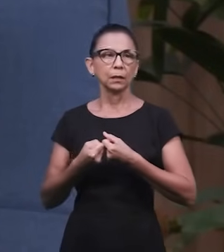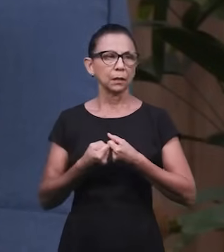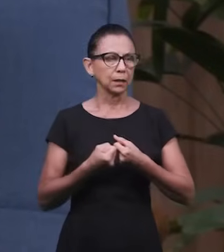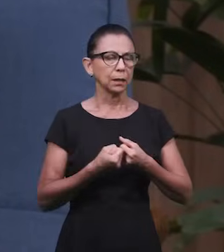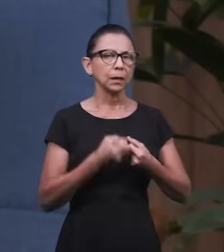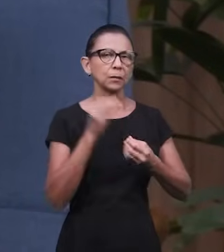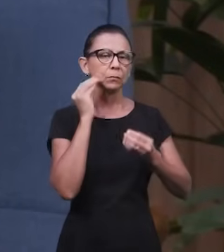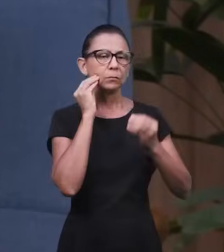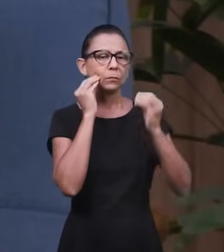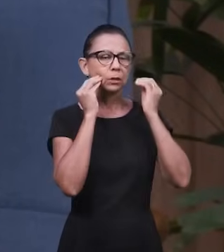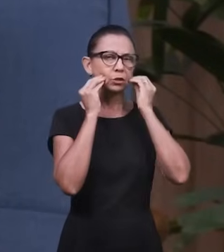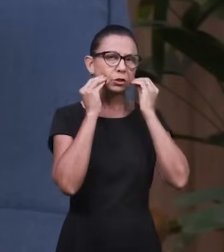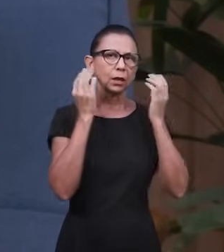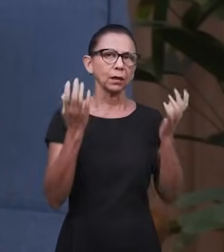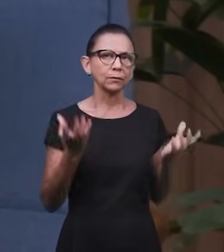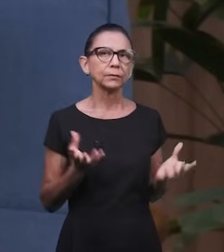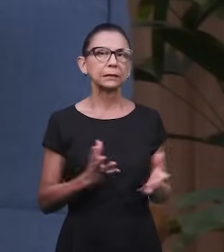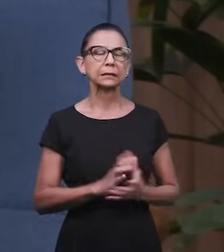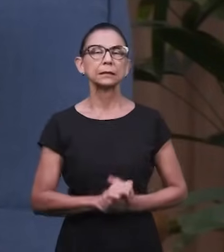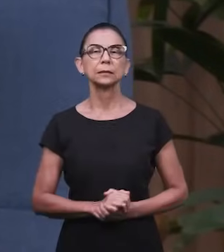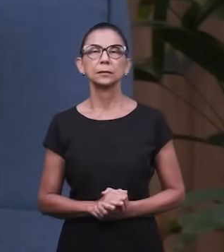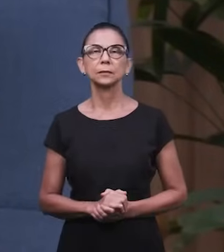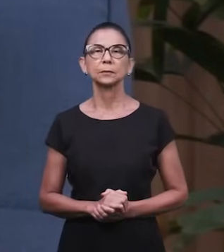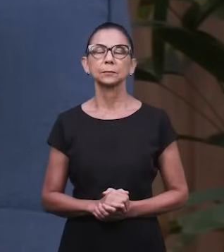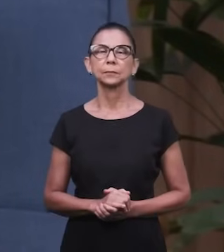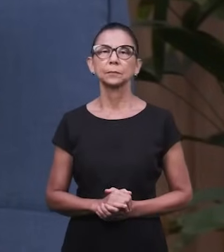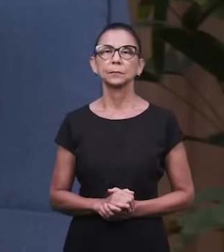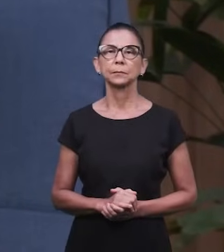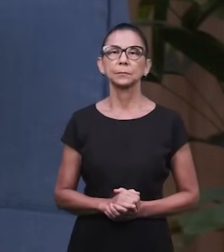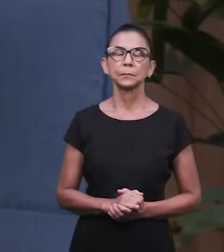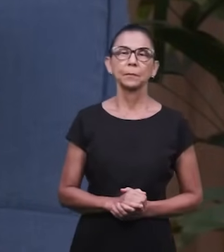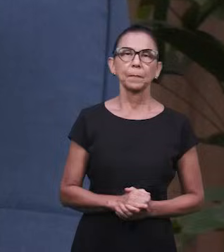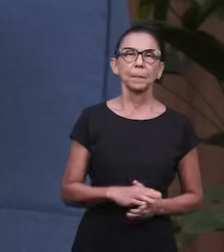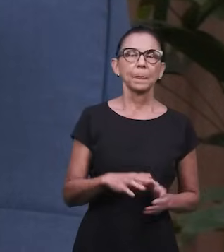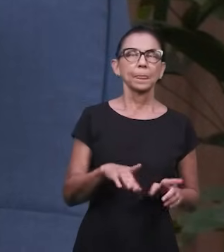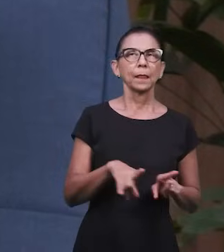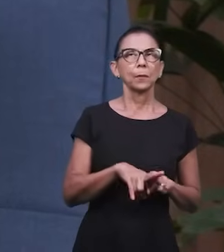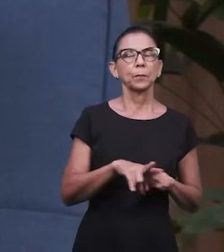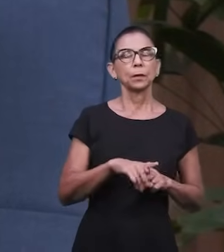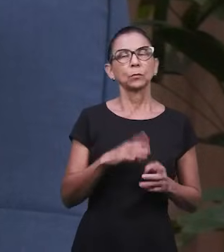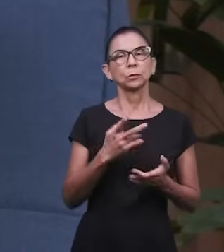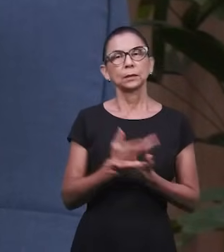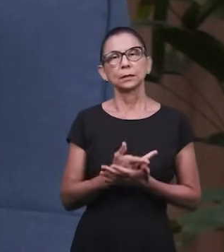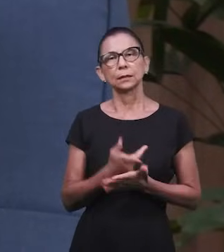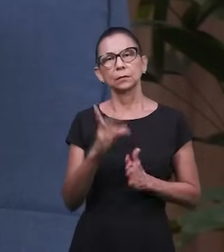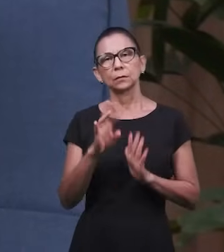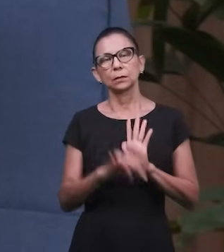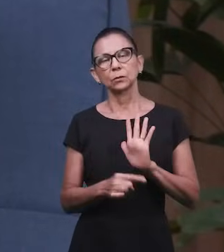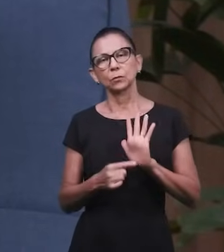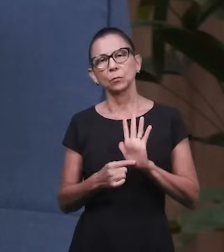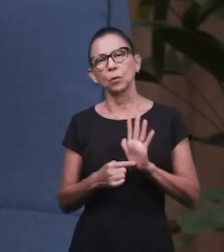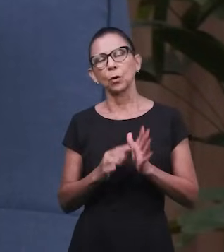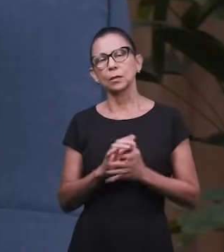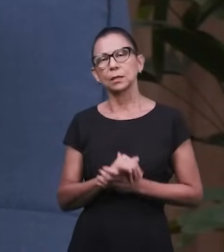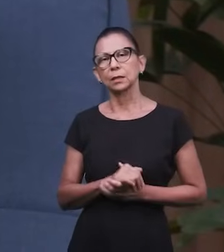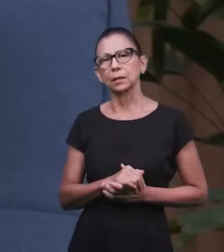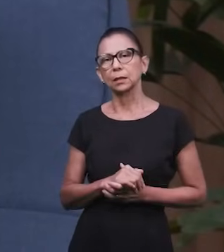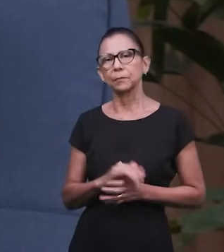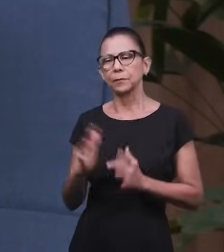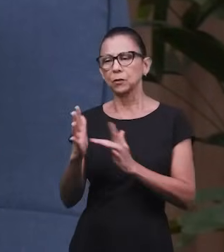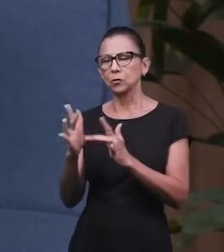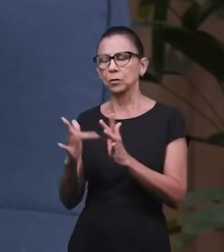o vaso de alabastro, né, e Jesus falou assim: eu cheguei e não me beijaste, para Simão, né? Não me deste o